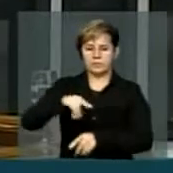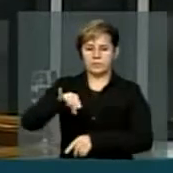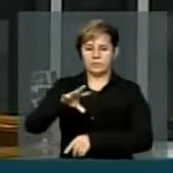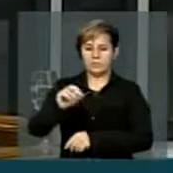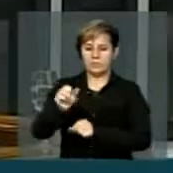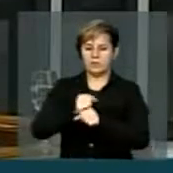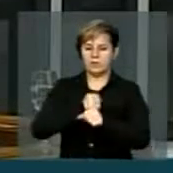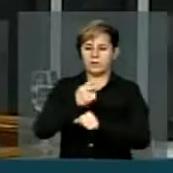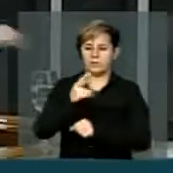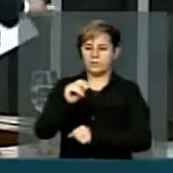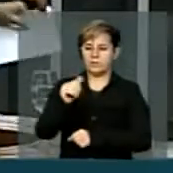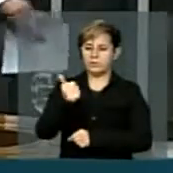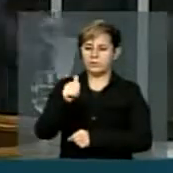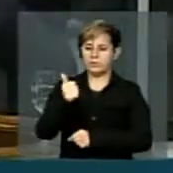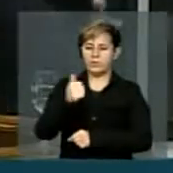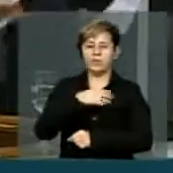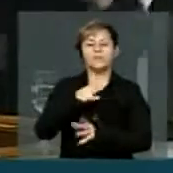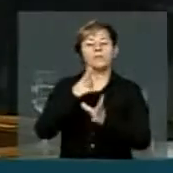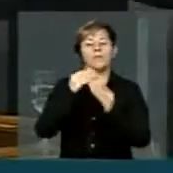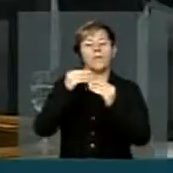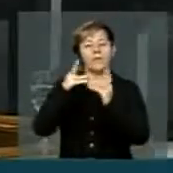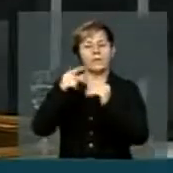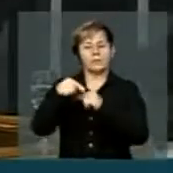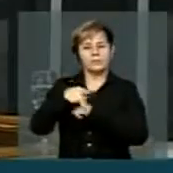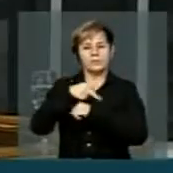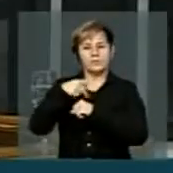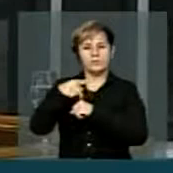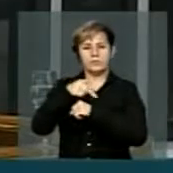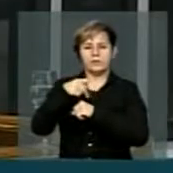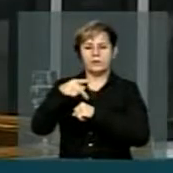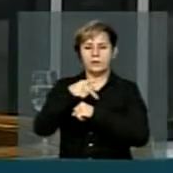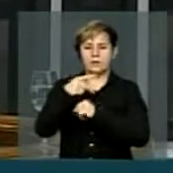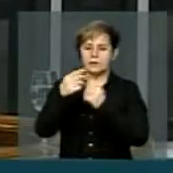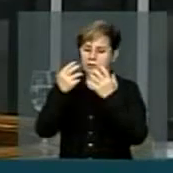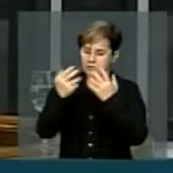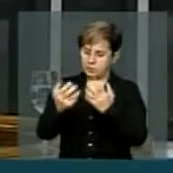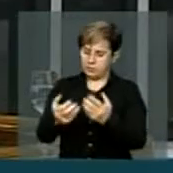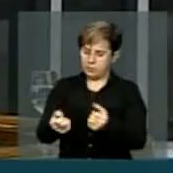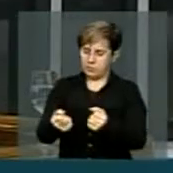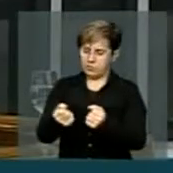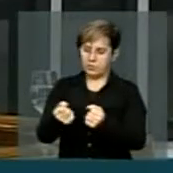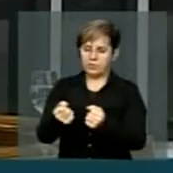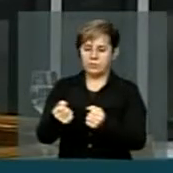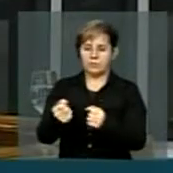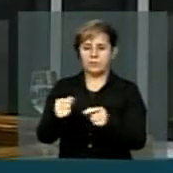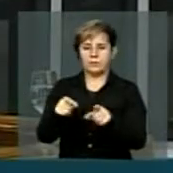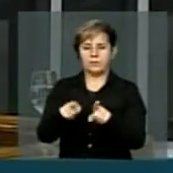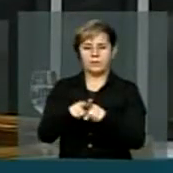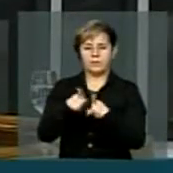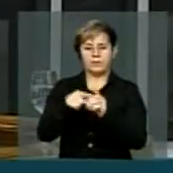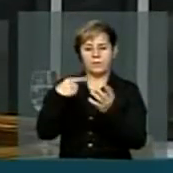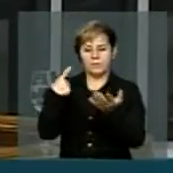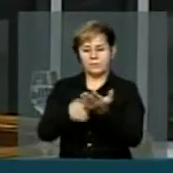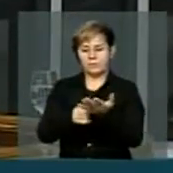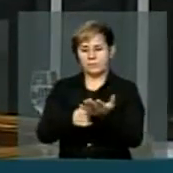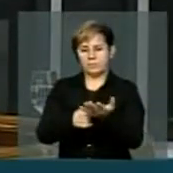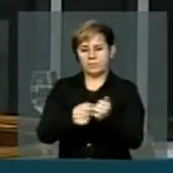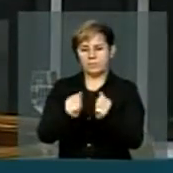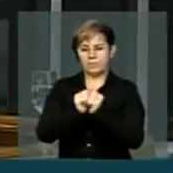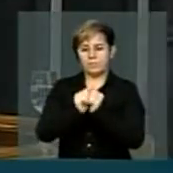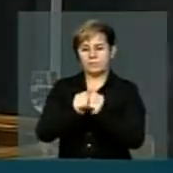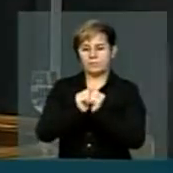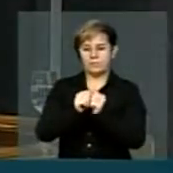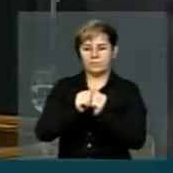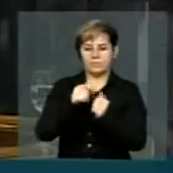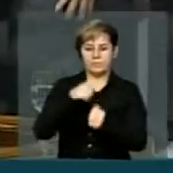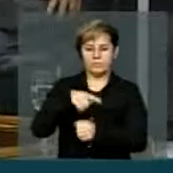2011, muitos países responderam o chamado, pactuando com essa causa, estabelecida